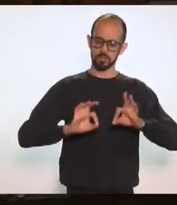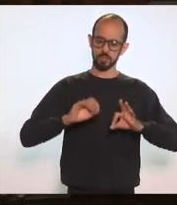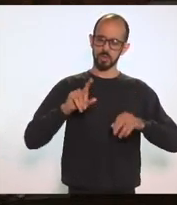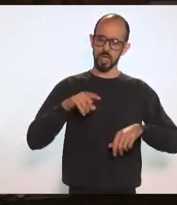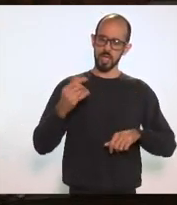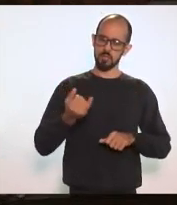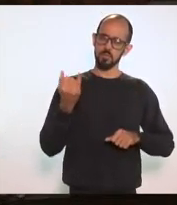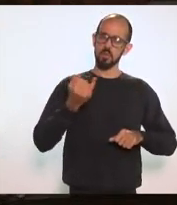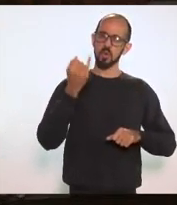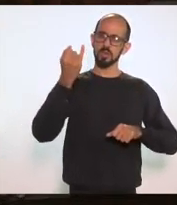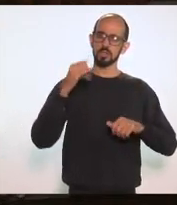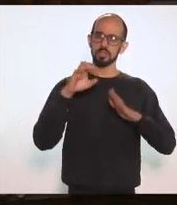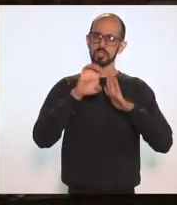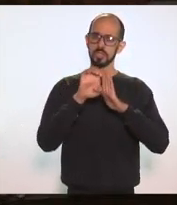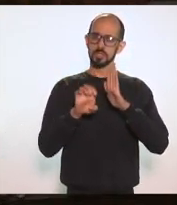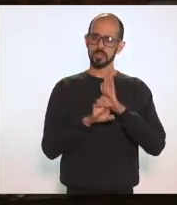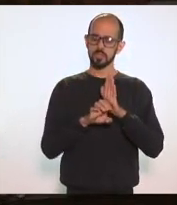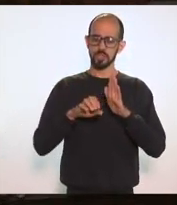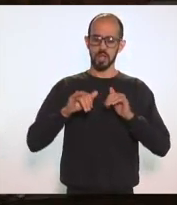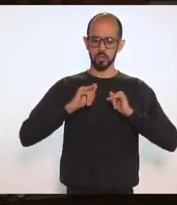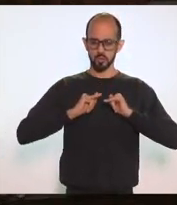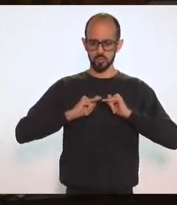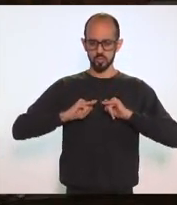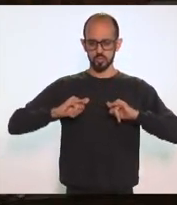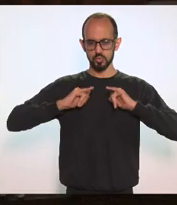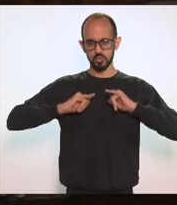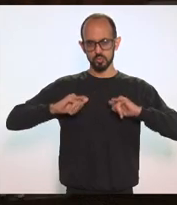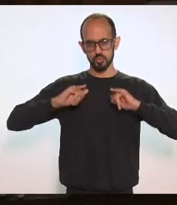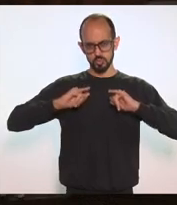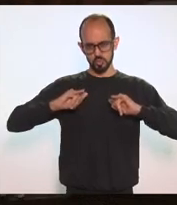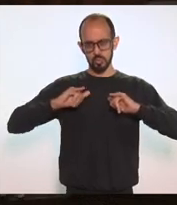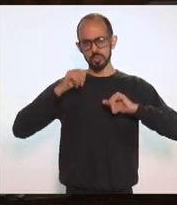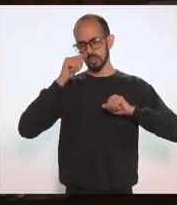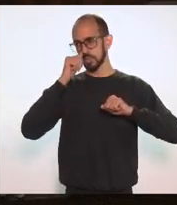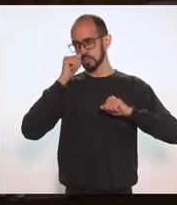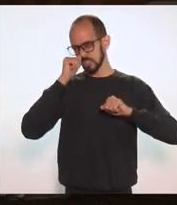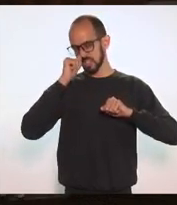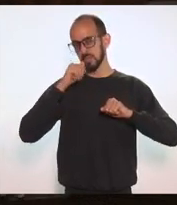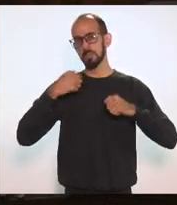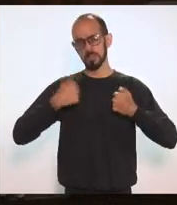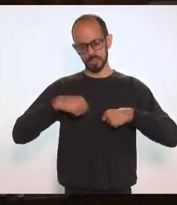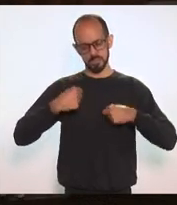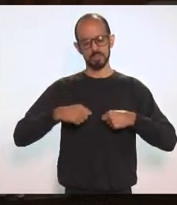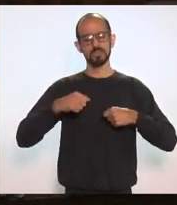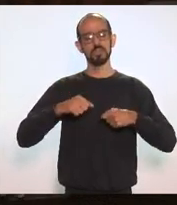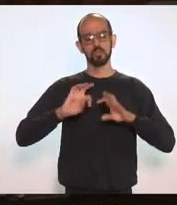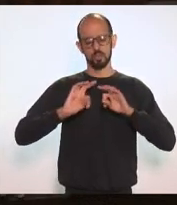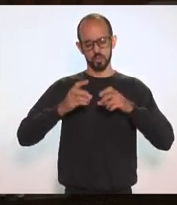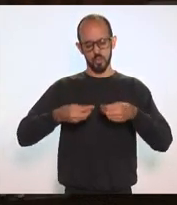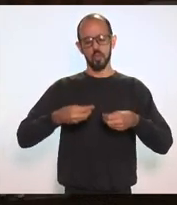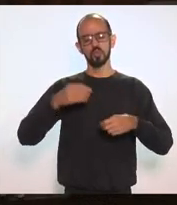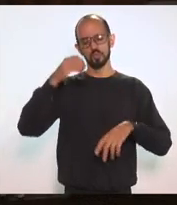importante que esse edital seja tornado o máximo possível de domínio público, que ele visa